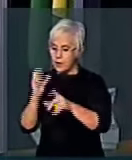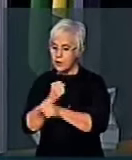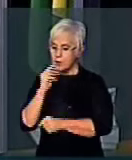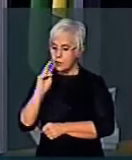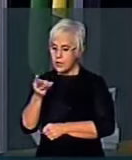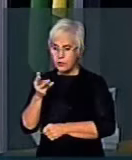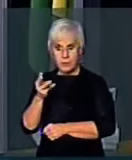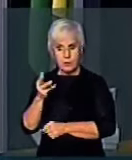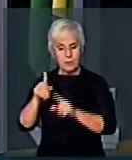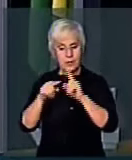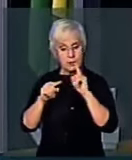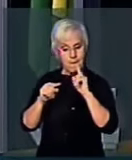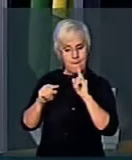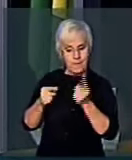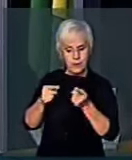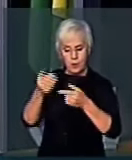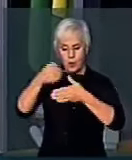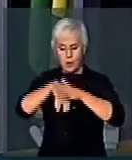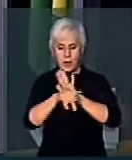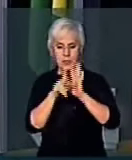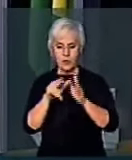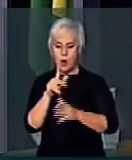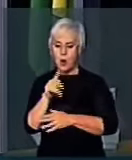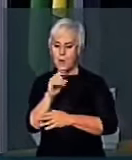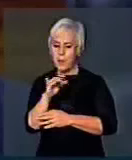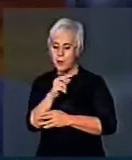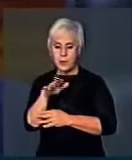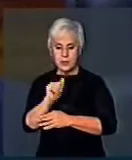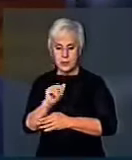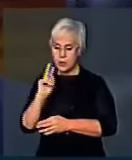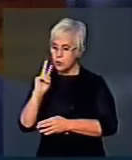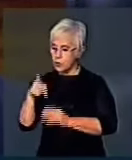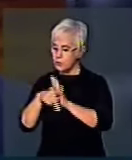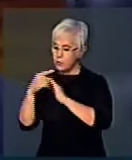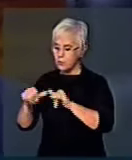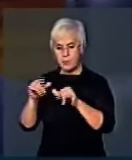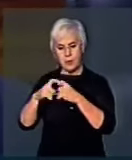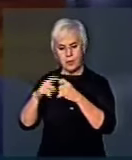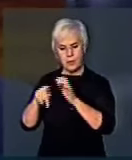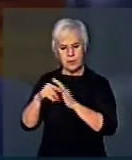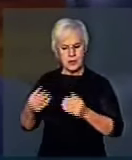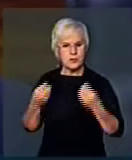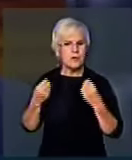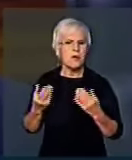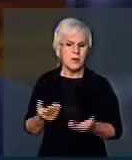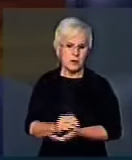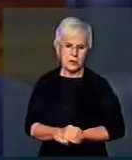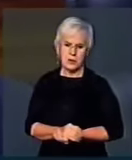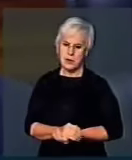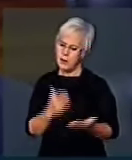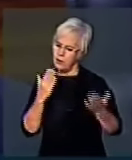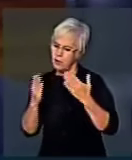escravo. E esses cubanos estão aqui não para atender o povo. Até porque a capacidade de um médico, melhor que seja brasileiro, e um cubano,